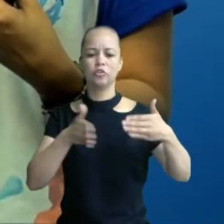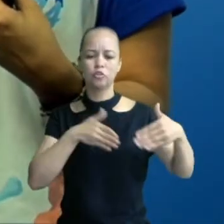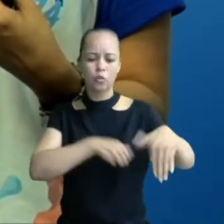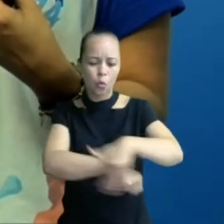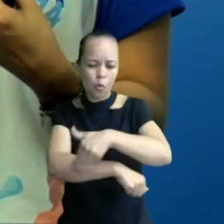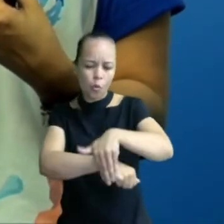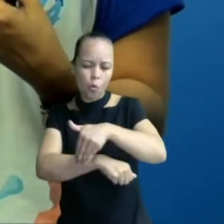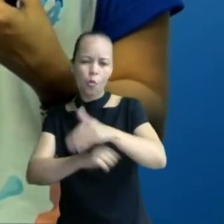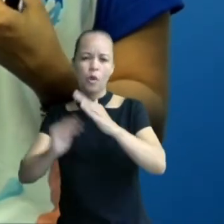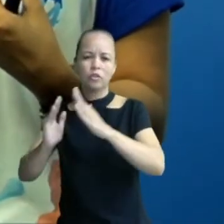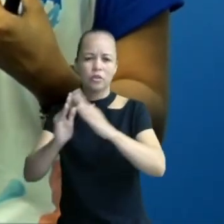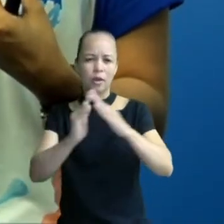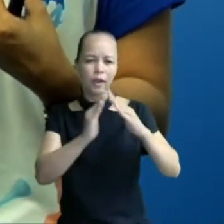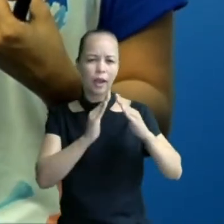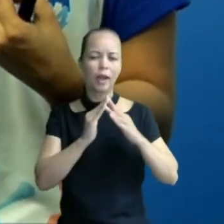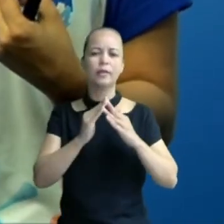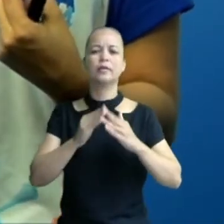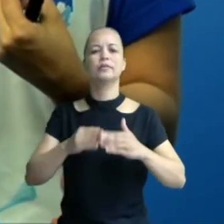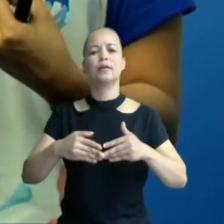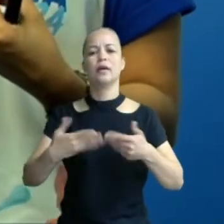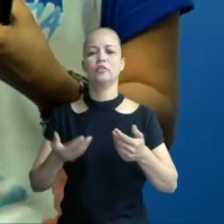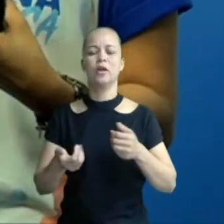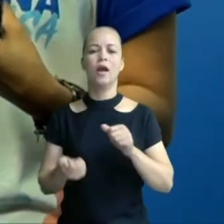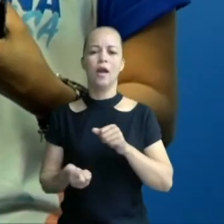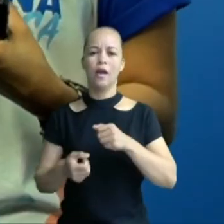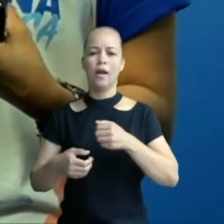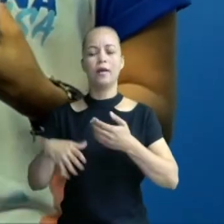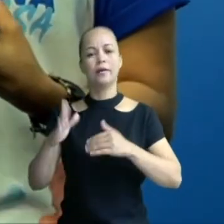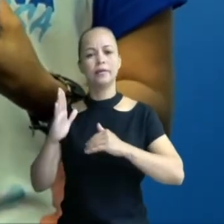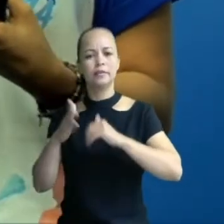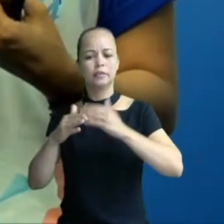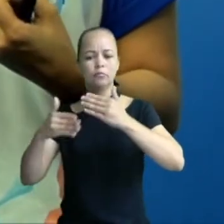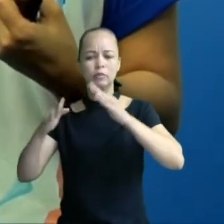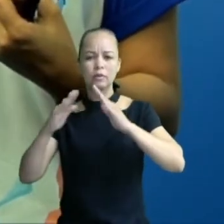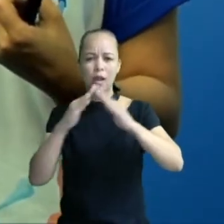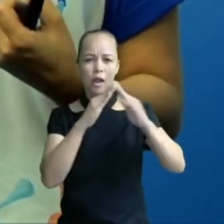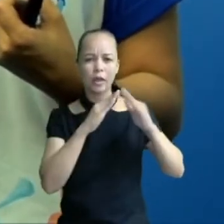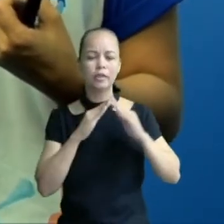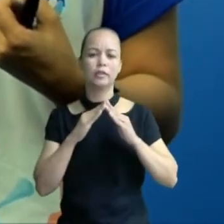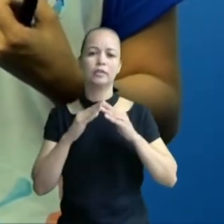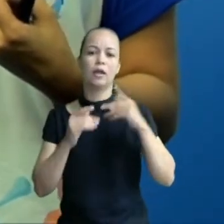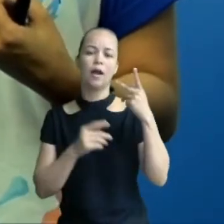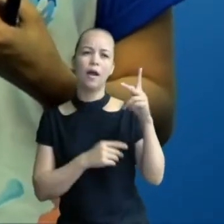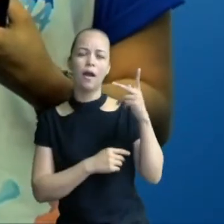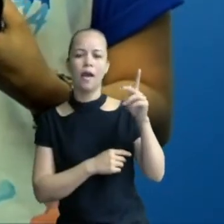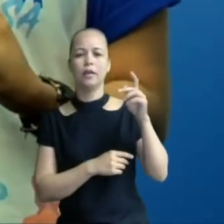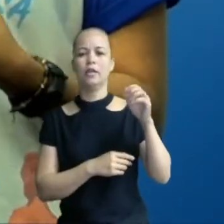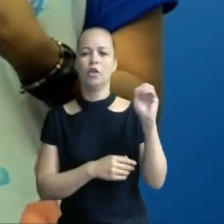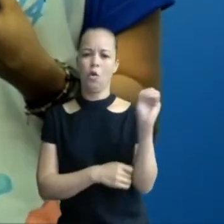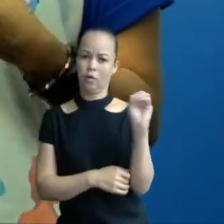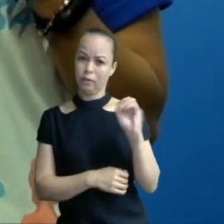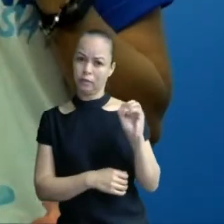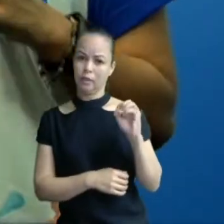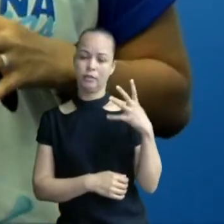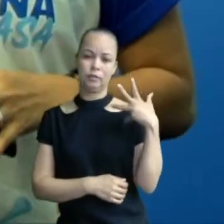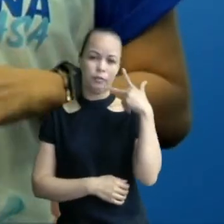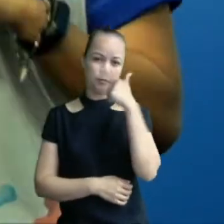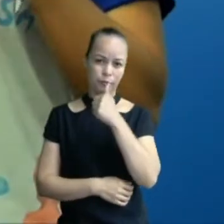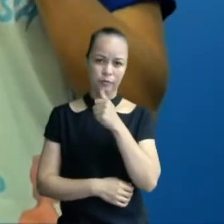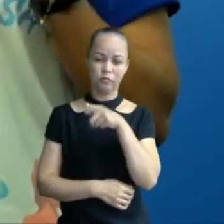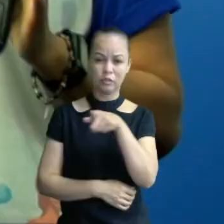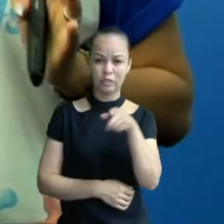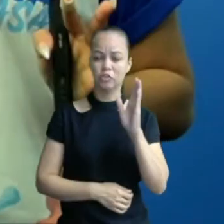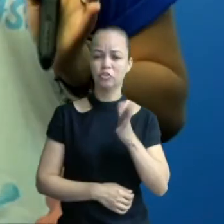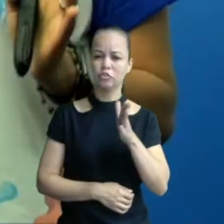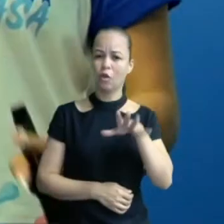casas, vários artefatos, arquiteturas lá no Recife, em Olinda, que são belíssimas. Tanto que vocês já ouviram falar